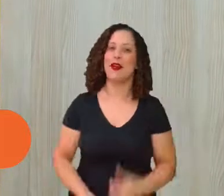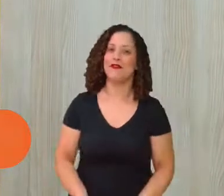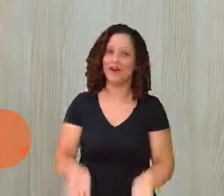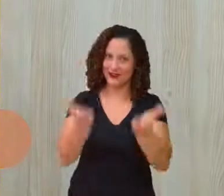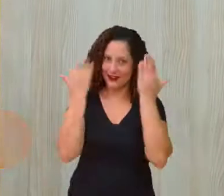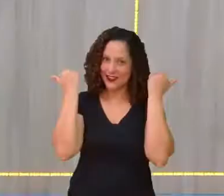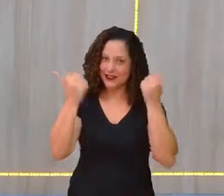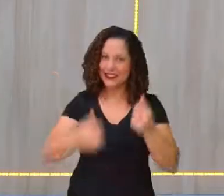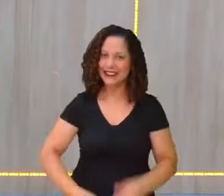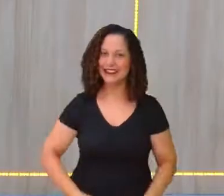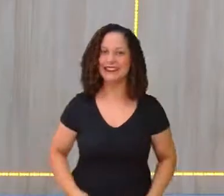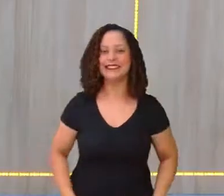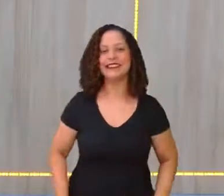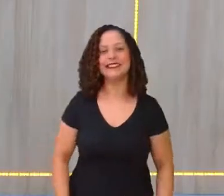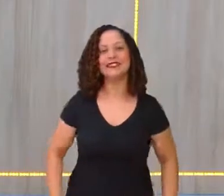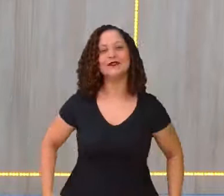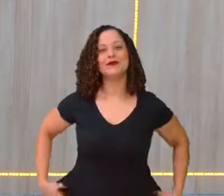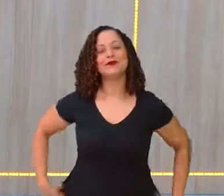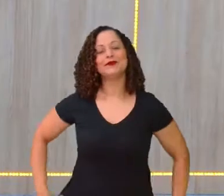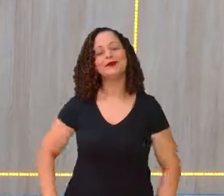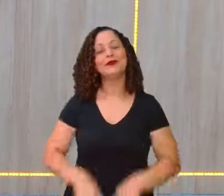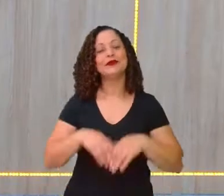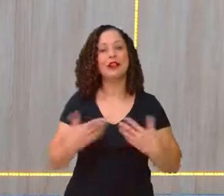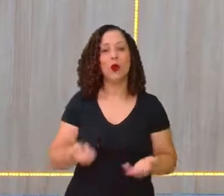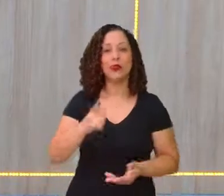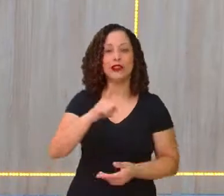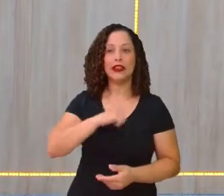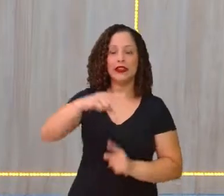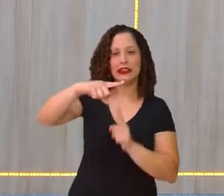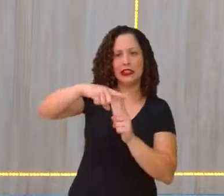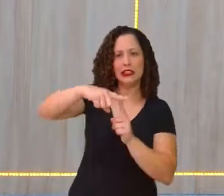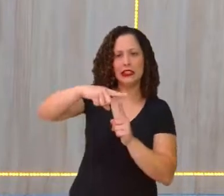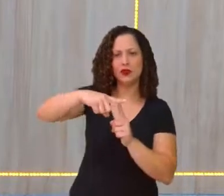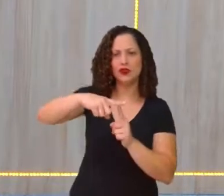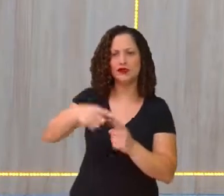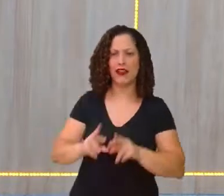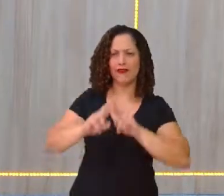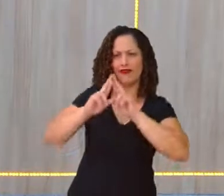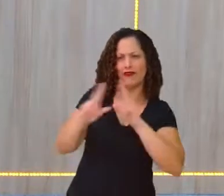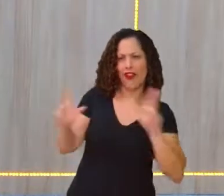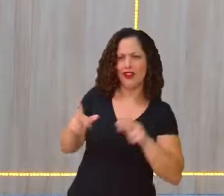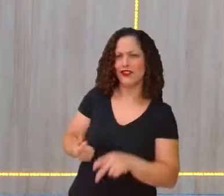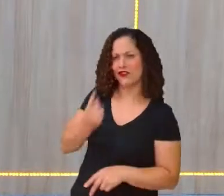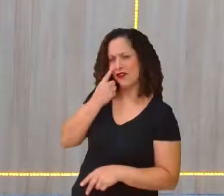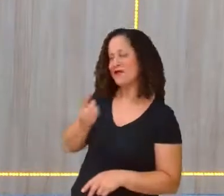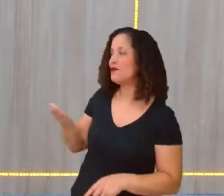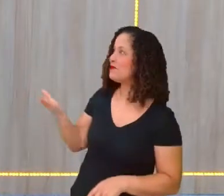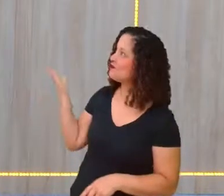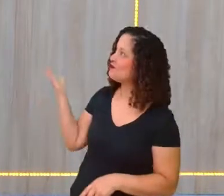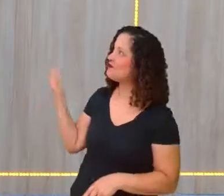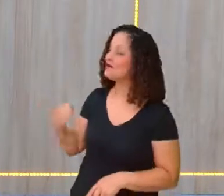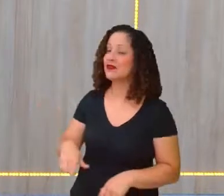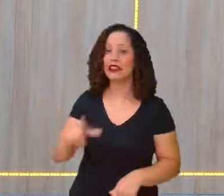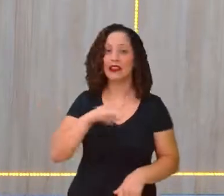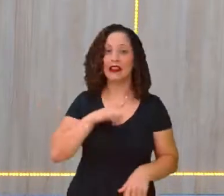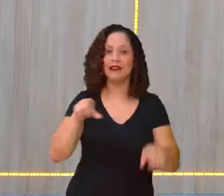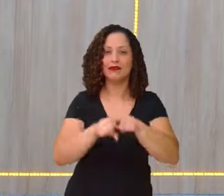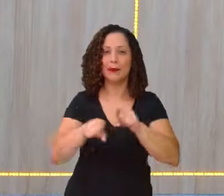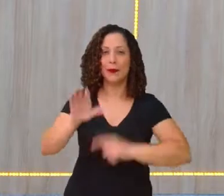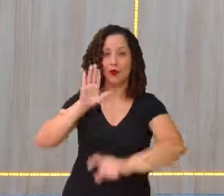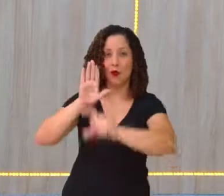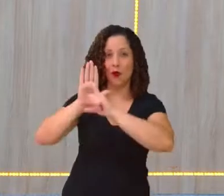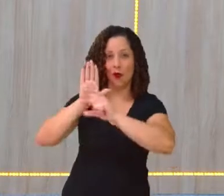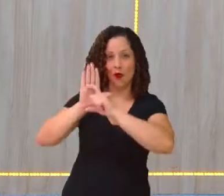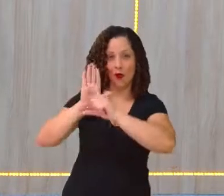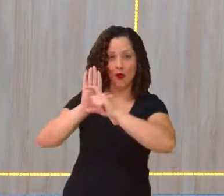professor. Vamos embora. Então, ó, nós temos aí os esportes de combate e eu sempre trago também um QR Code para que